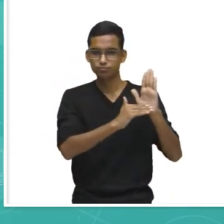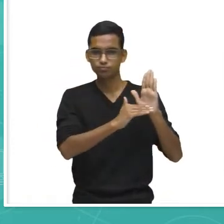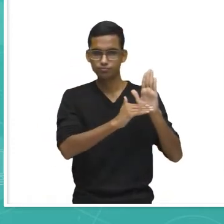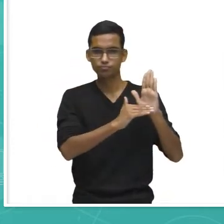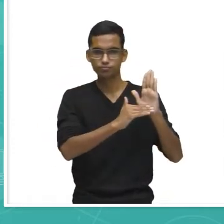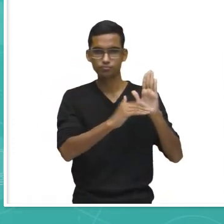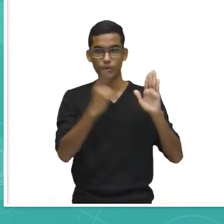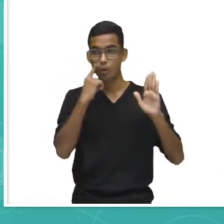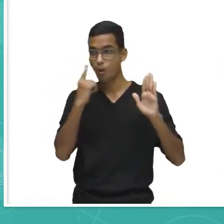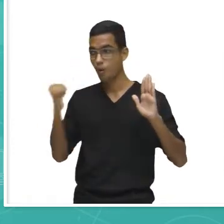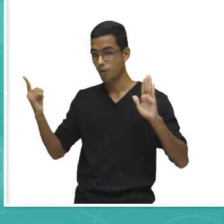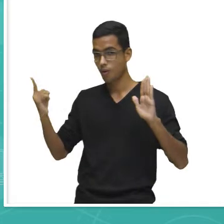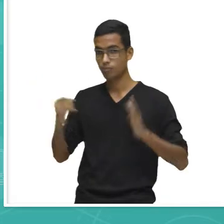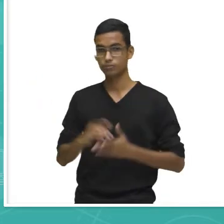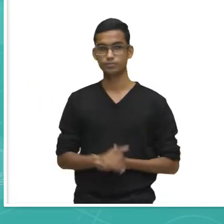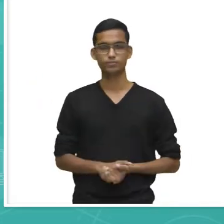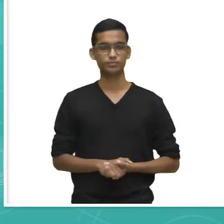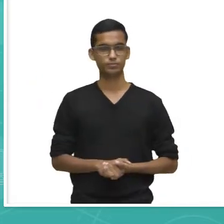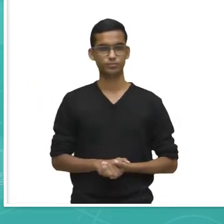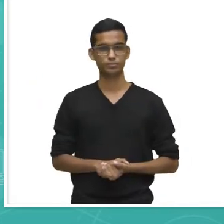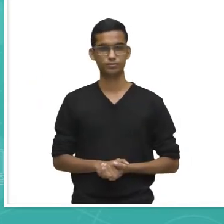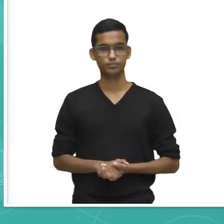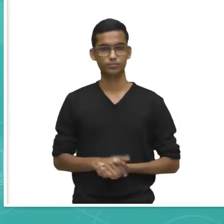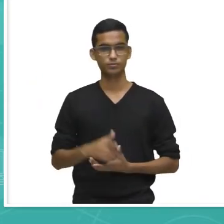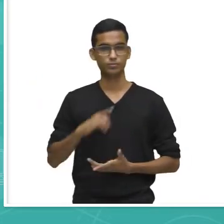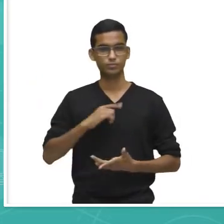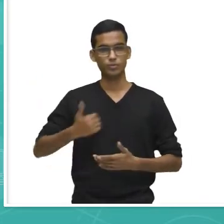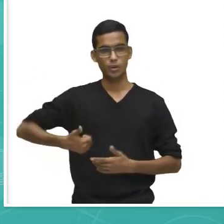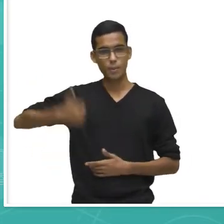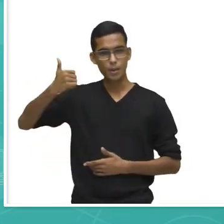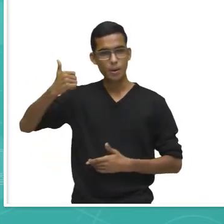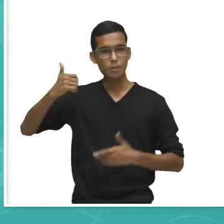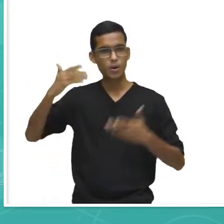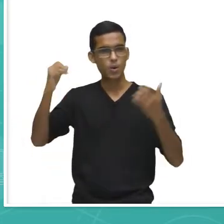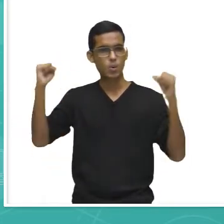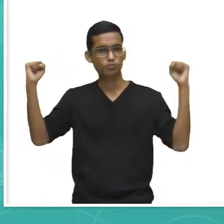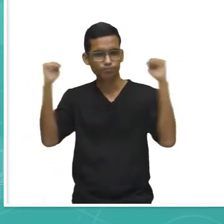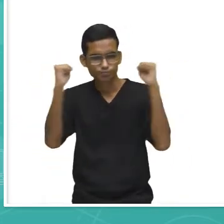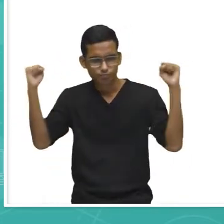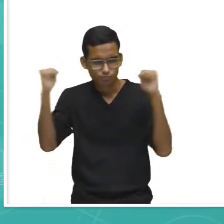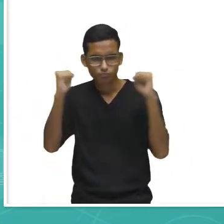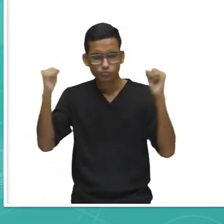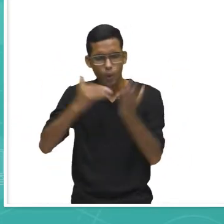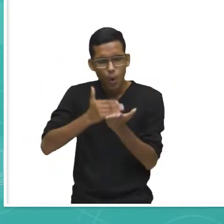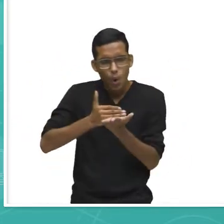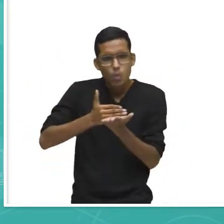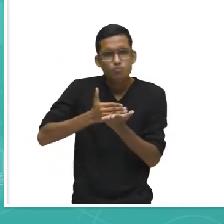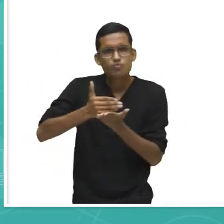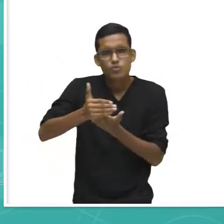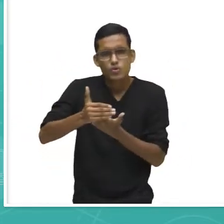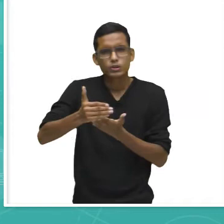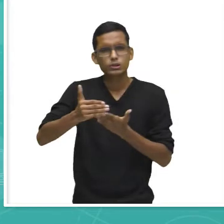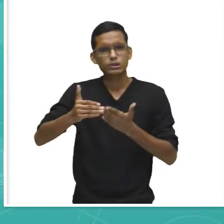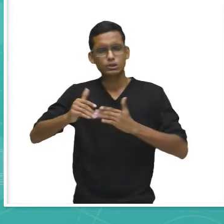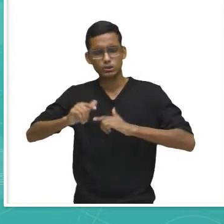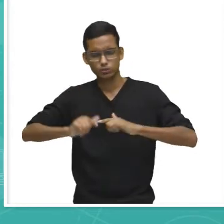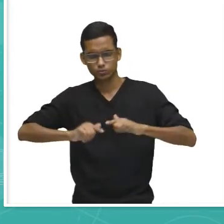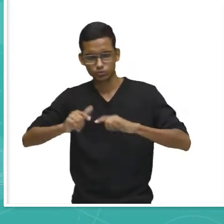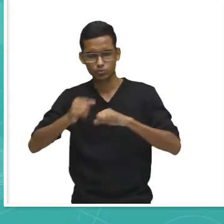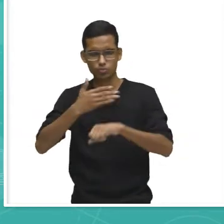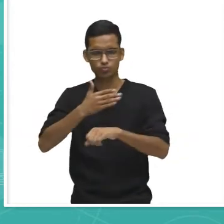nosso lado, tá? Então, a gente tem a ginástica preparatória, que é o início da jornada de trabalho.